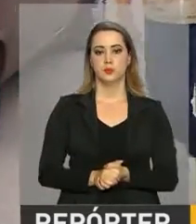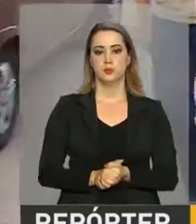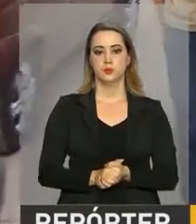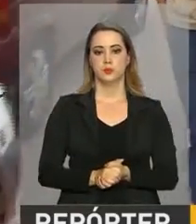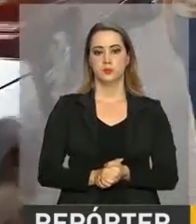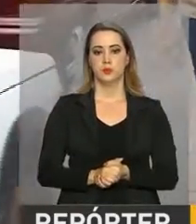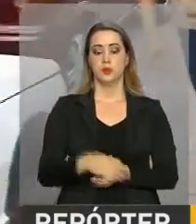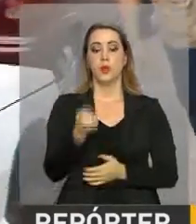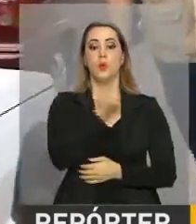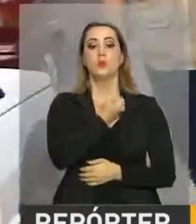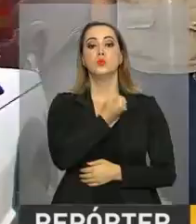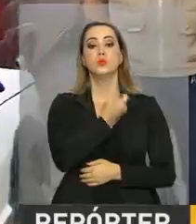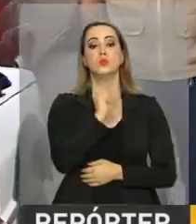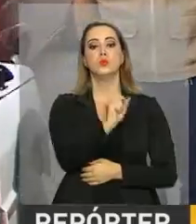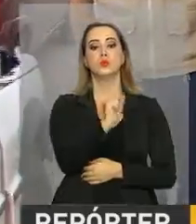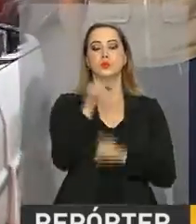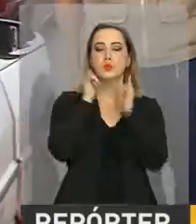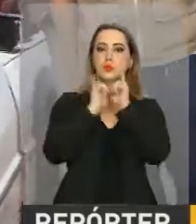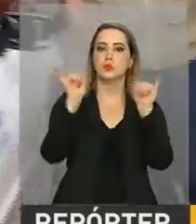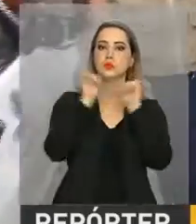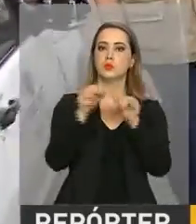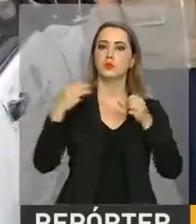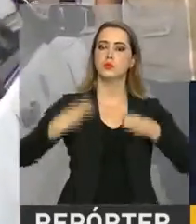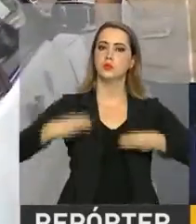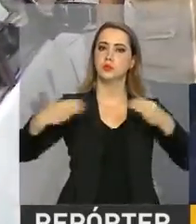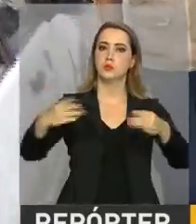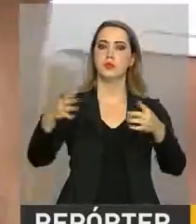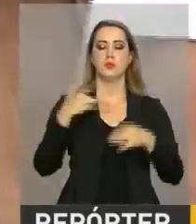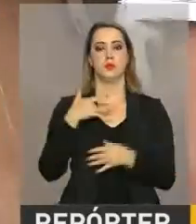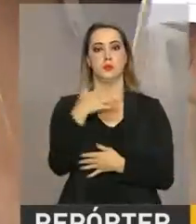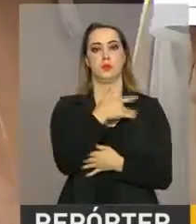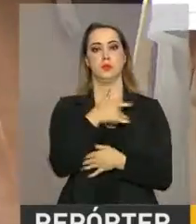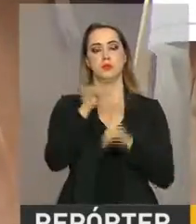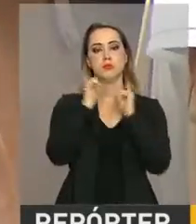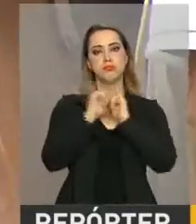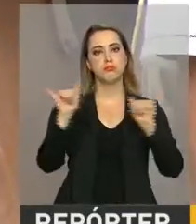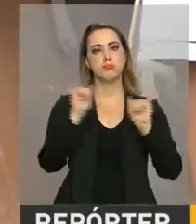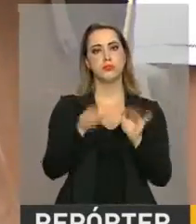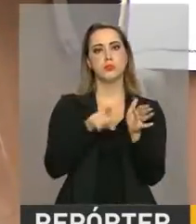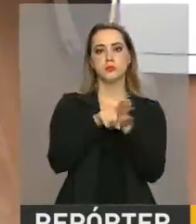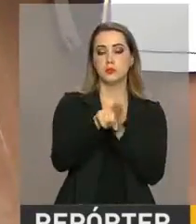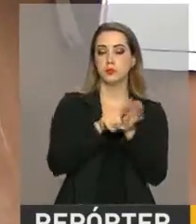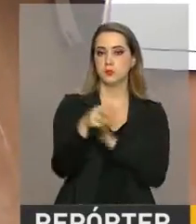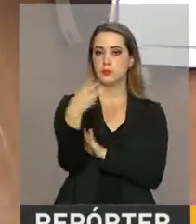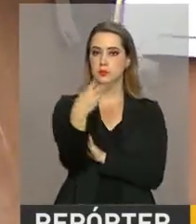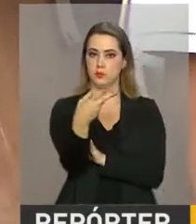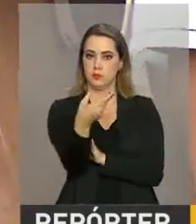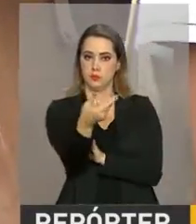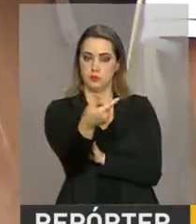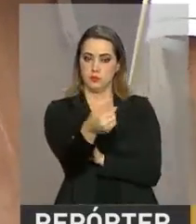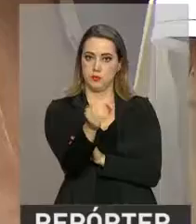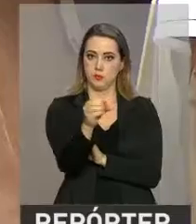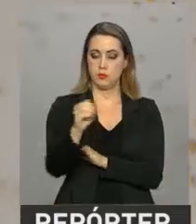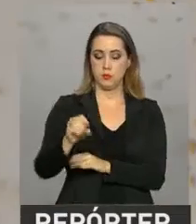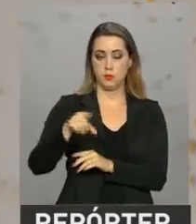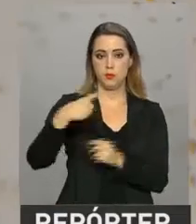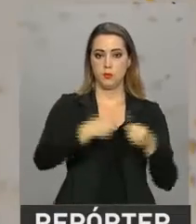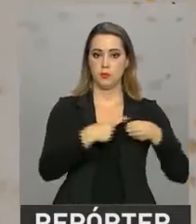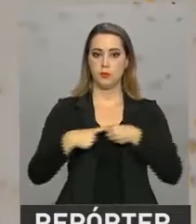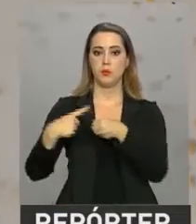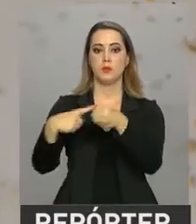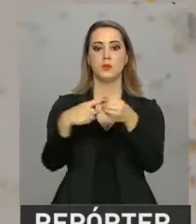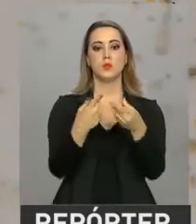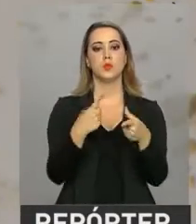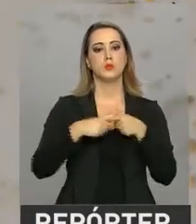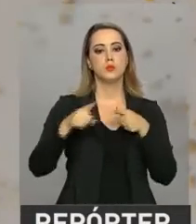O dado divulgado pelo Ministério da Saúde é resultado de uma pesquisa realizada em mais de 3.700 municípios do país. O